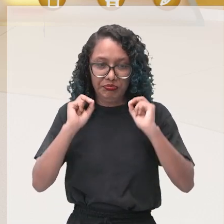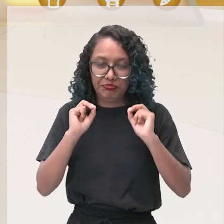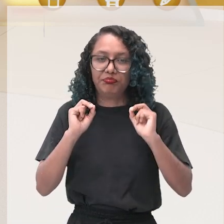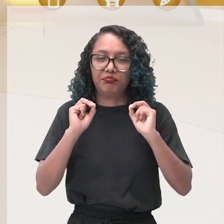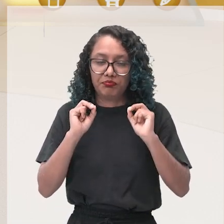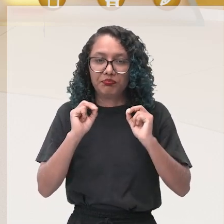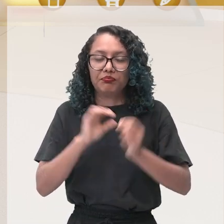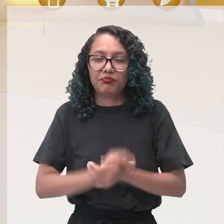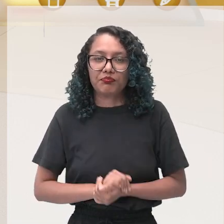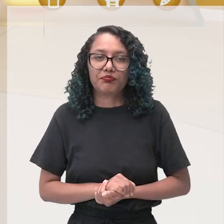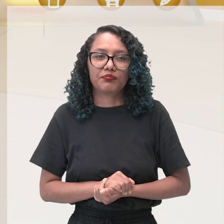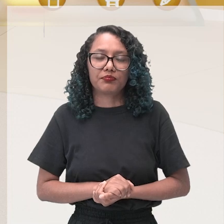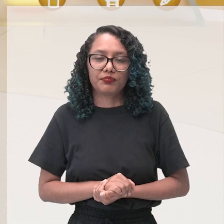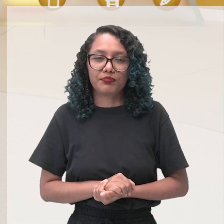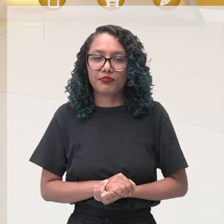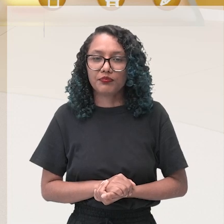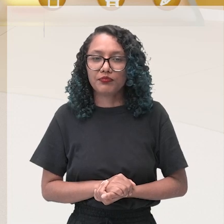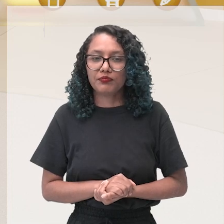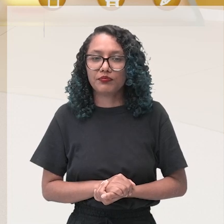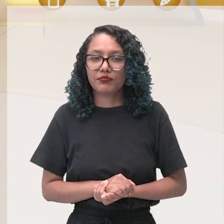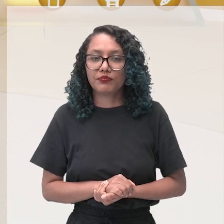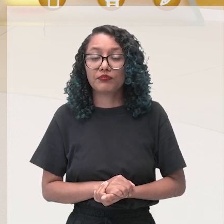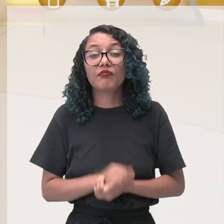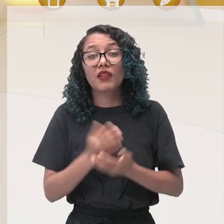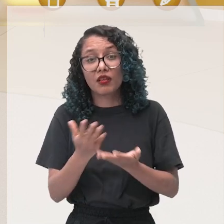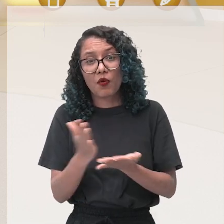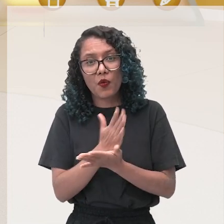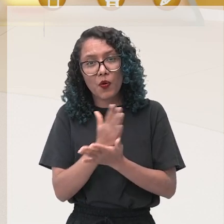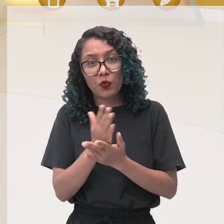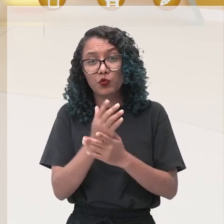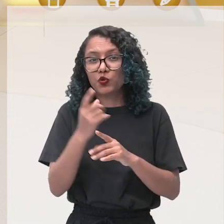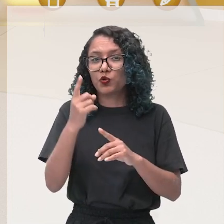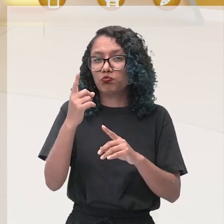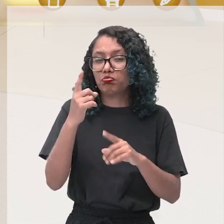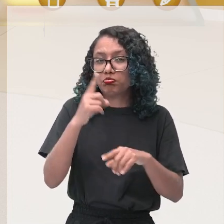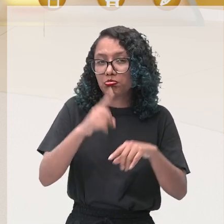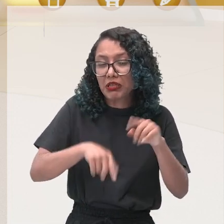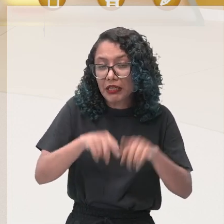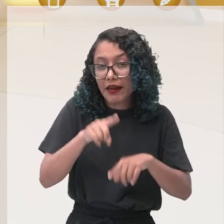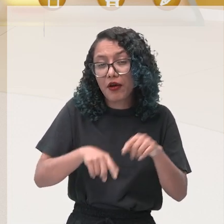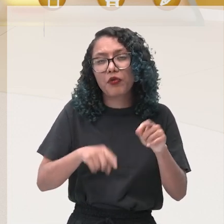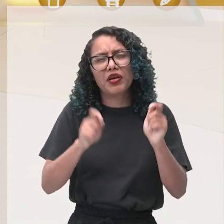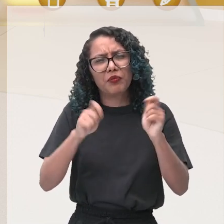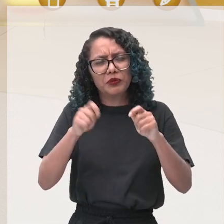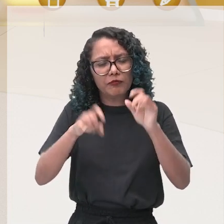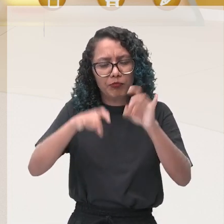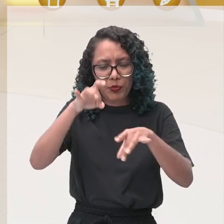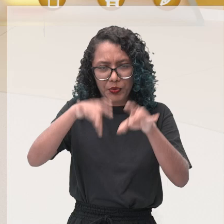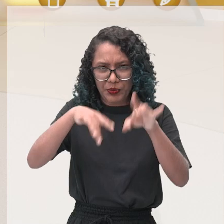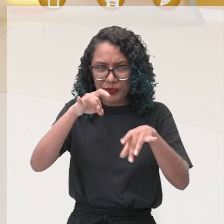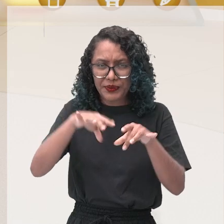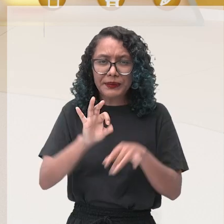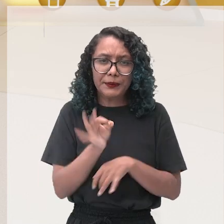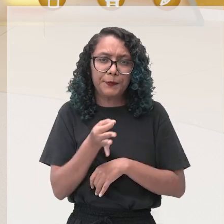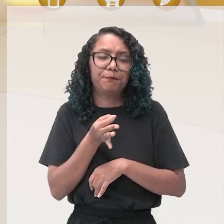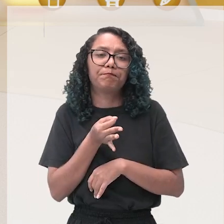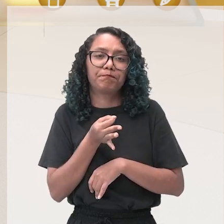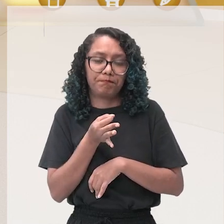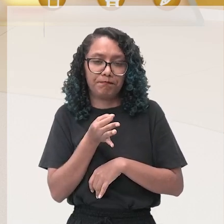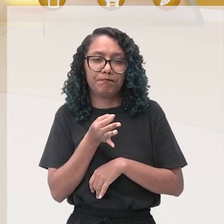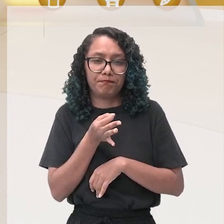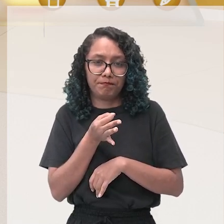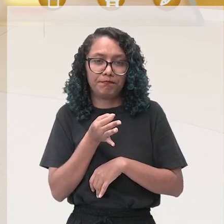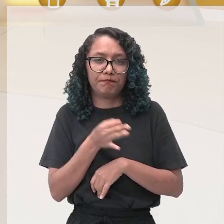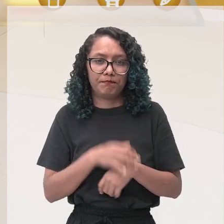você tem resíduos que são descartados. Esses resíduos, eles possuem